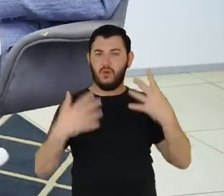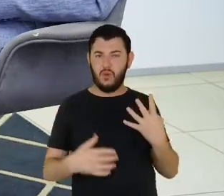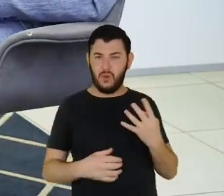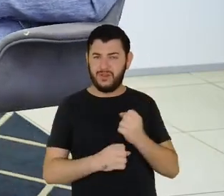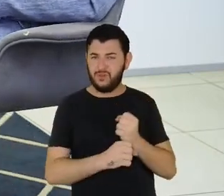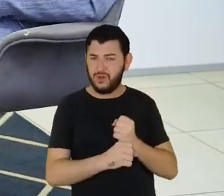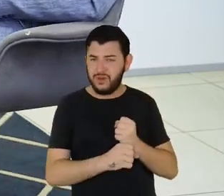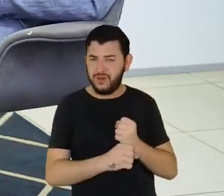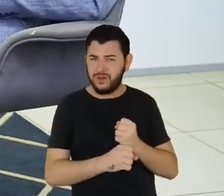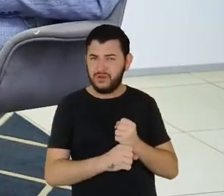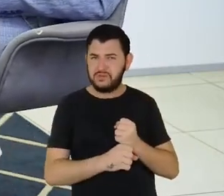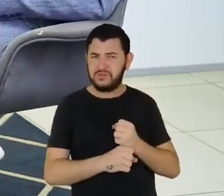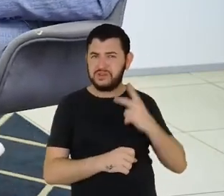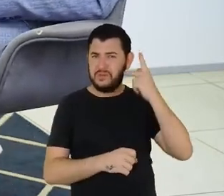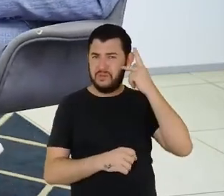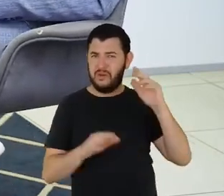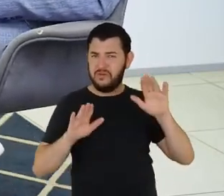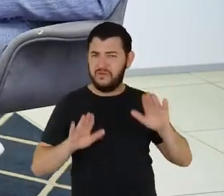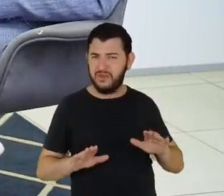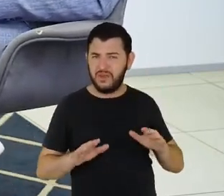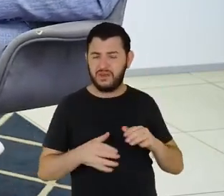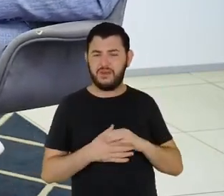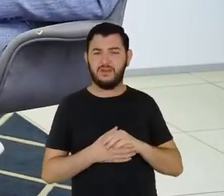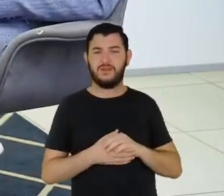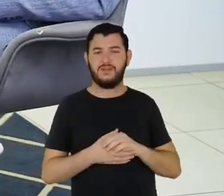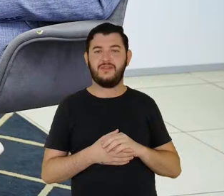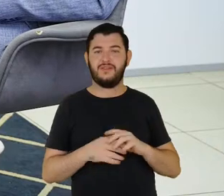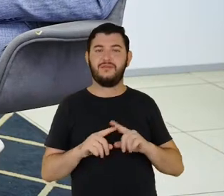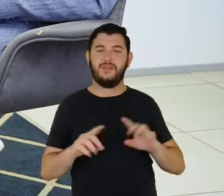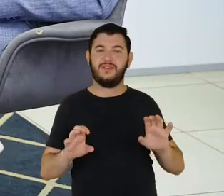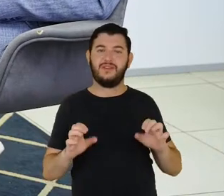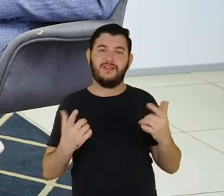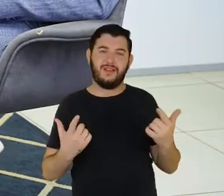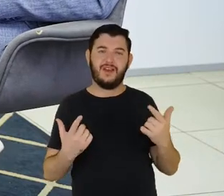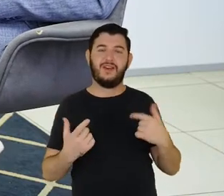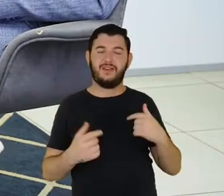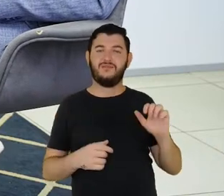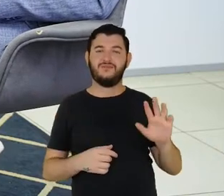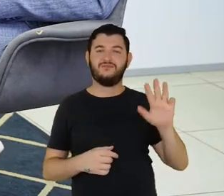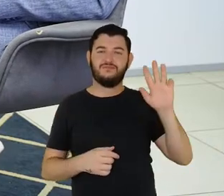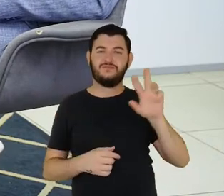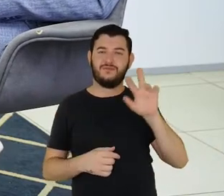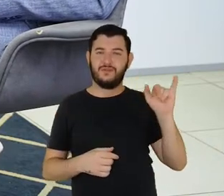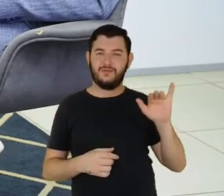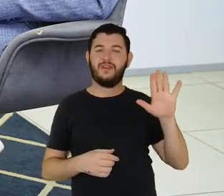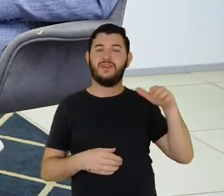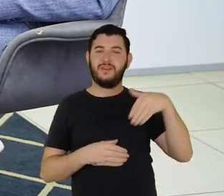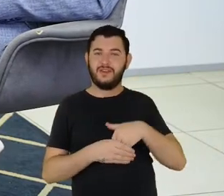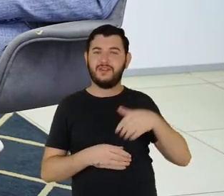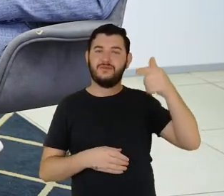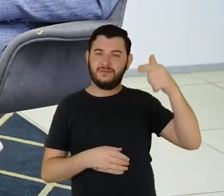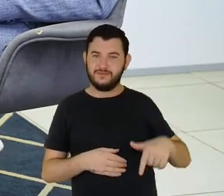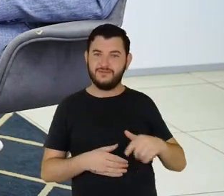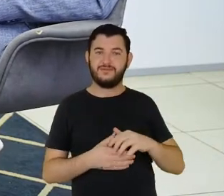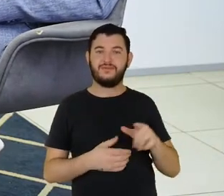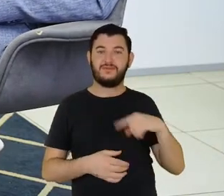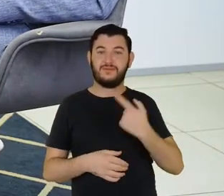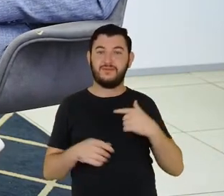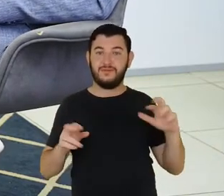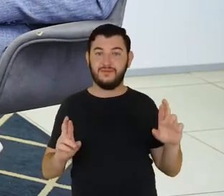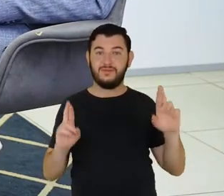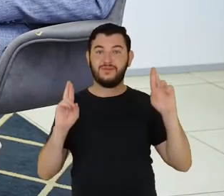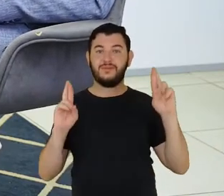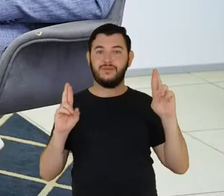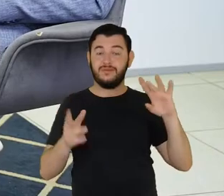dada. Claro, é óbvio que ele vai ser candidato, ele vai ser reeleito. É isso que a gente espera realmente. José de Abreu, mais uma vez